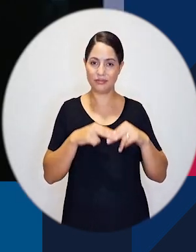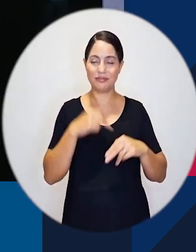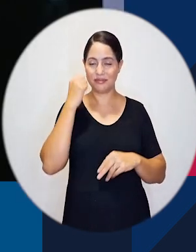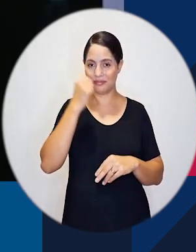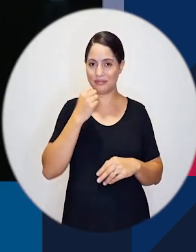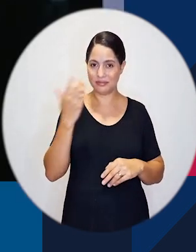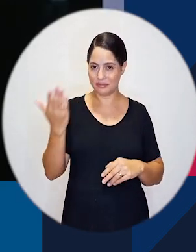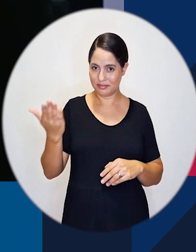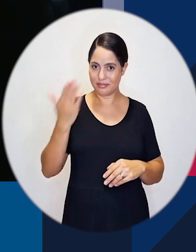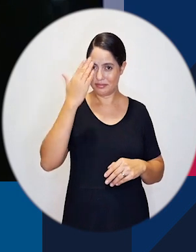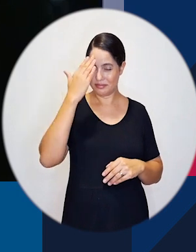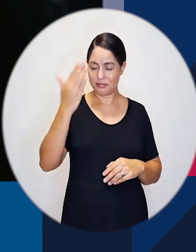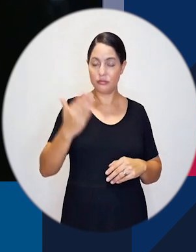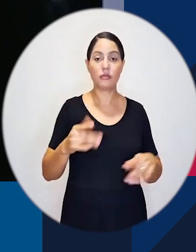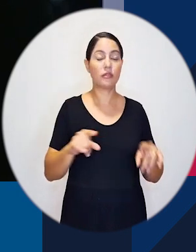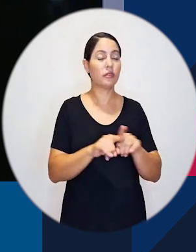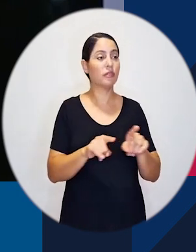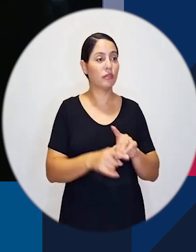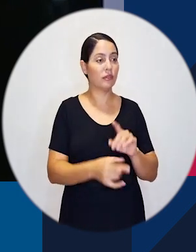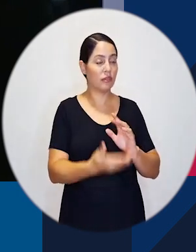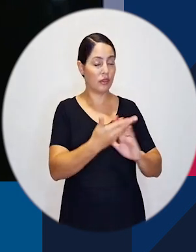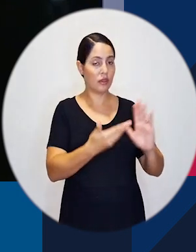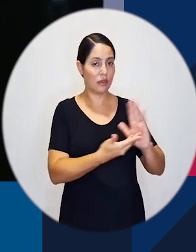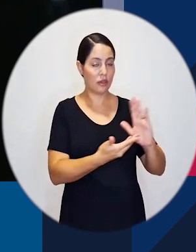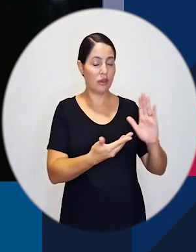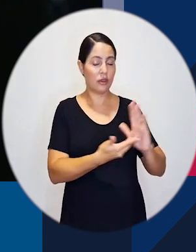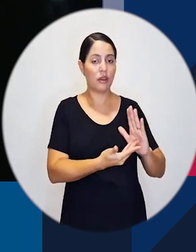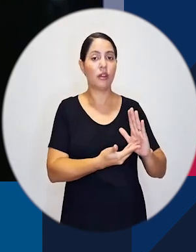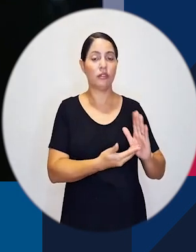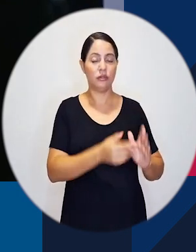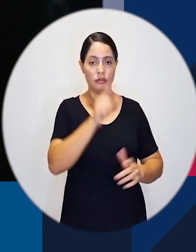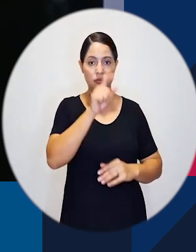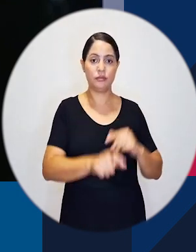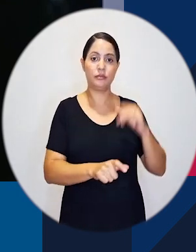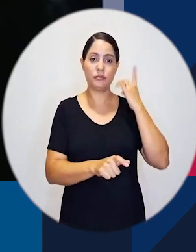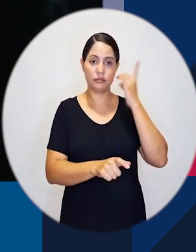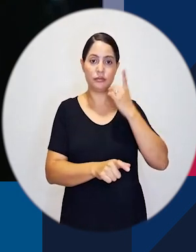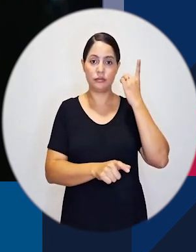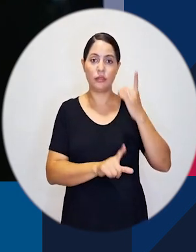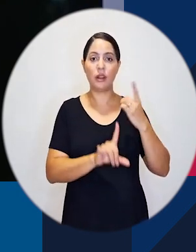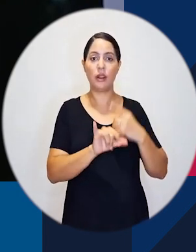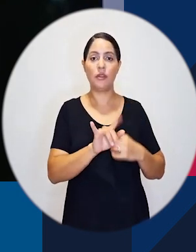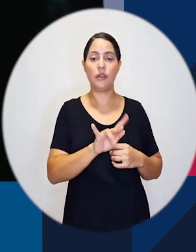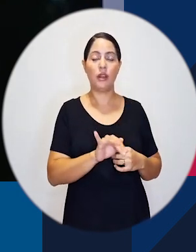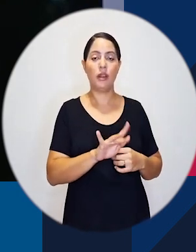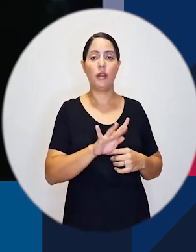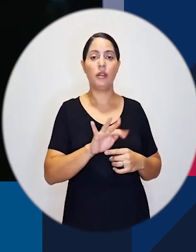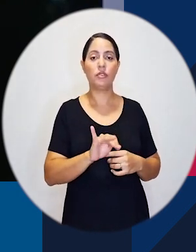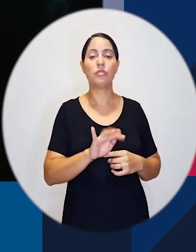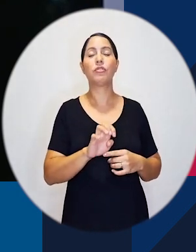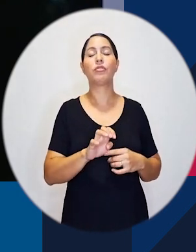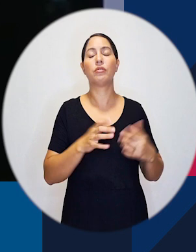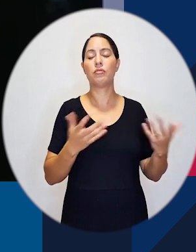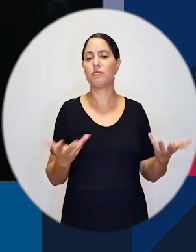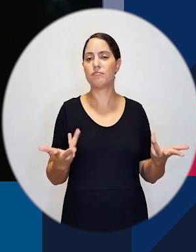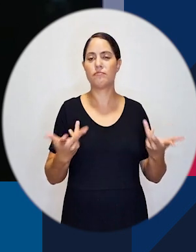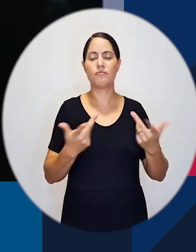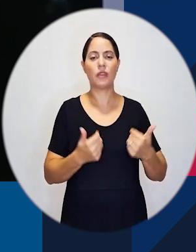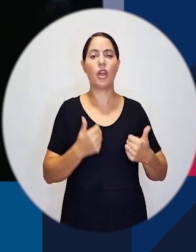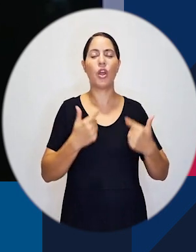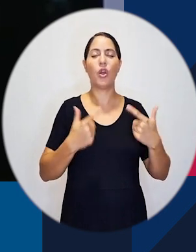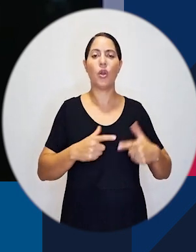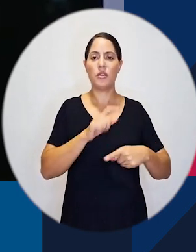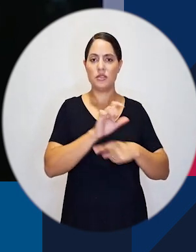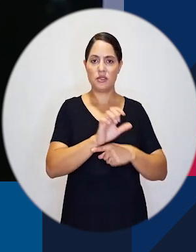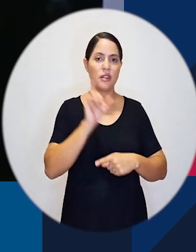gostaria de agradecer também à Câmara dos Deputados, na pessoa do deputado federal Lafayette Andrada, de Minas Gerais, que relatou esse projeto no âmbito